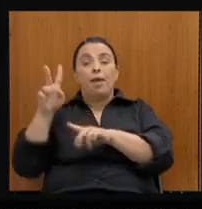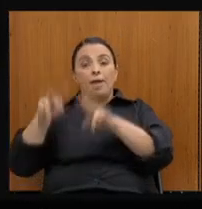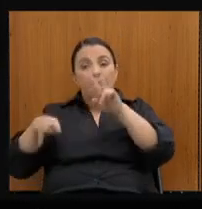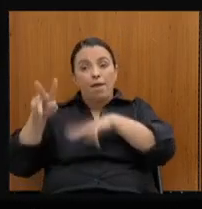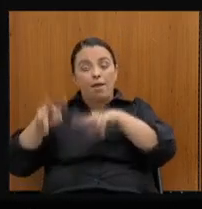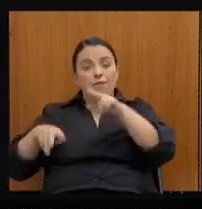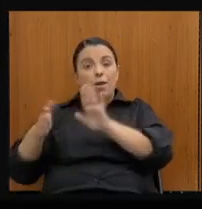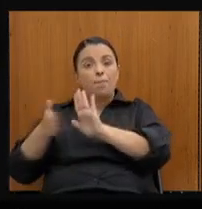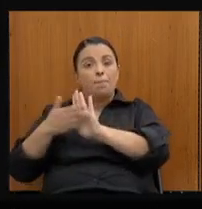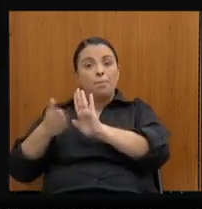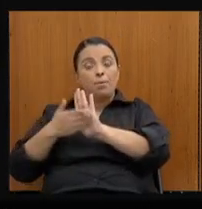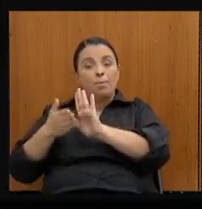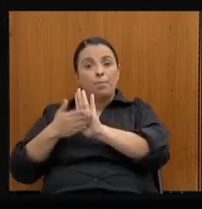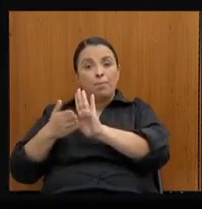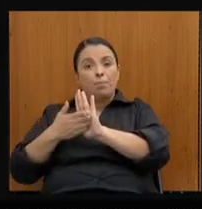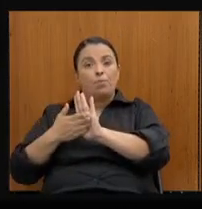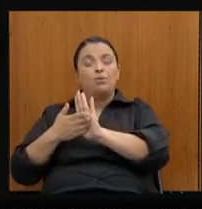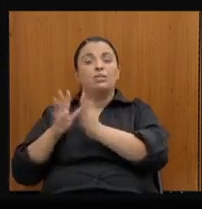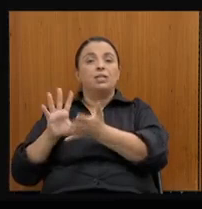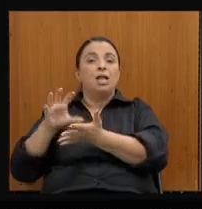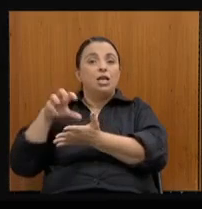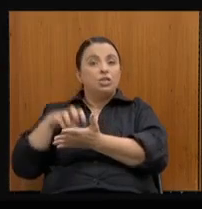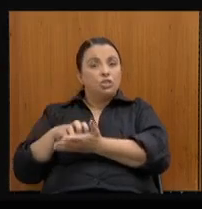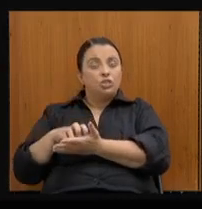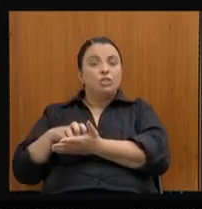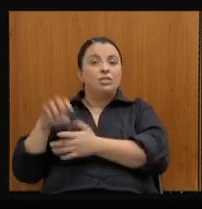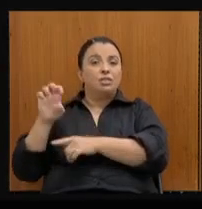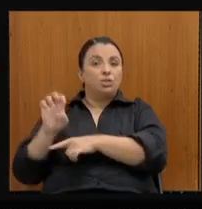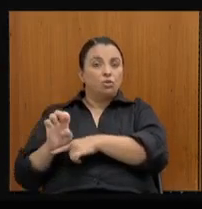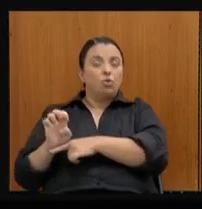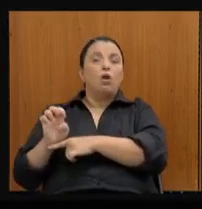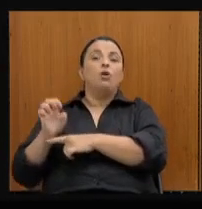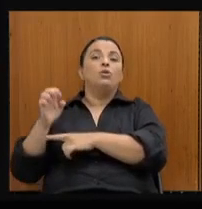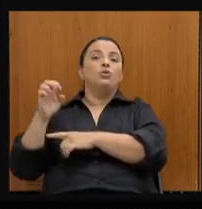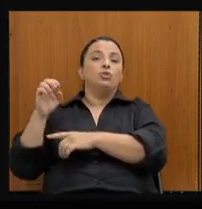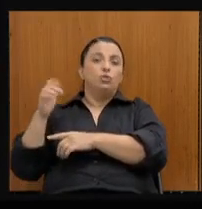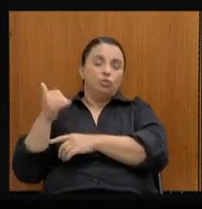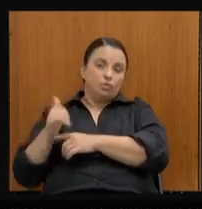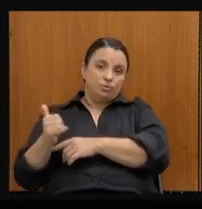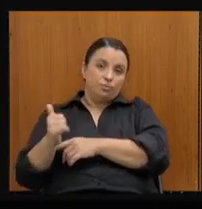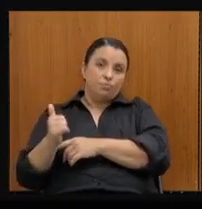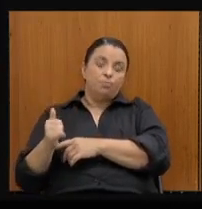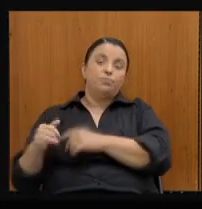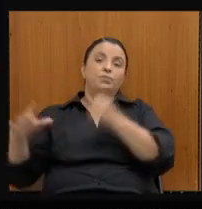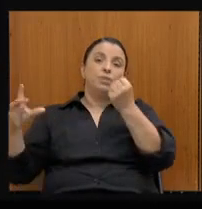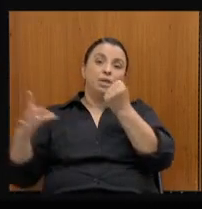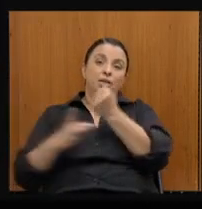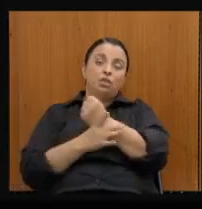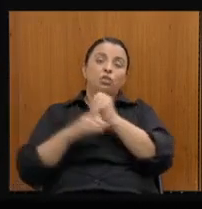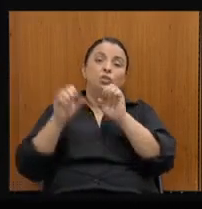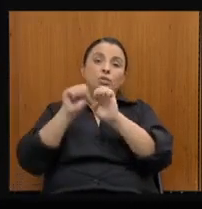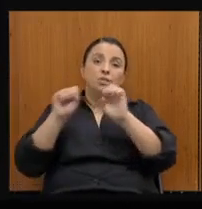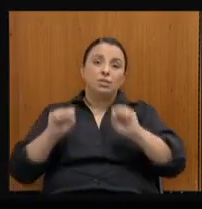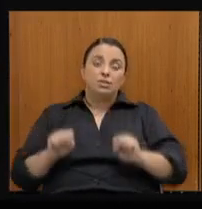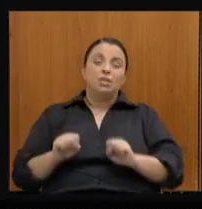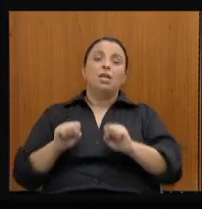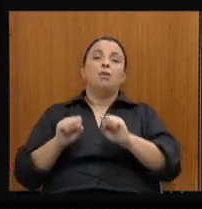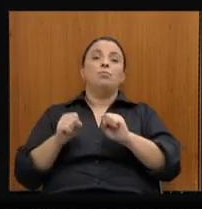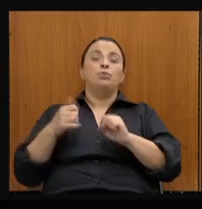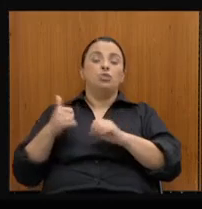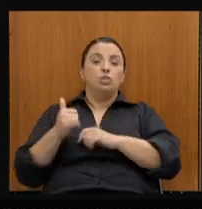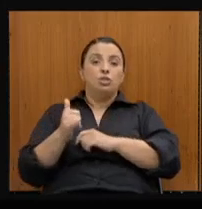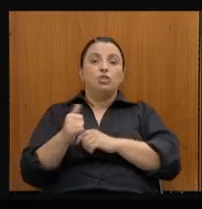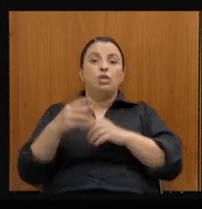agência Estadual de energia assegurar conexões dos sistemas de energia de transmissão e Distribuição